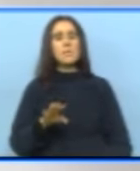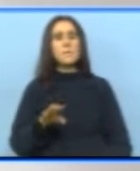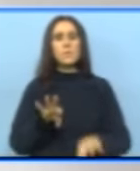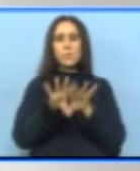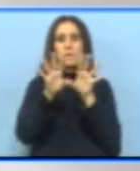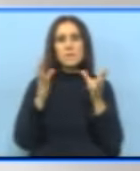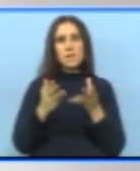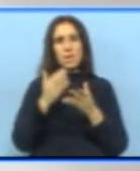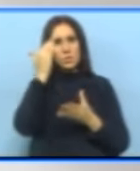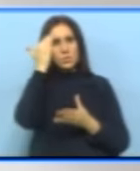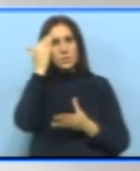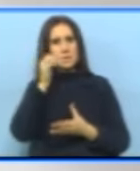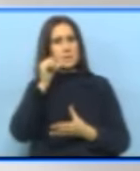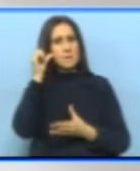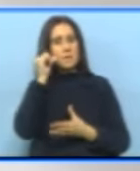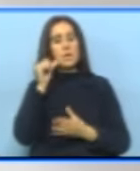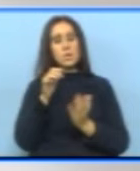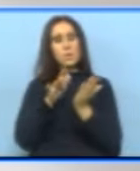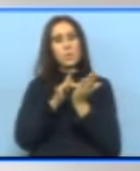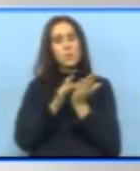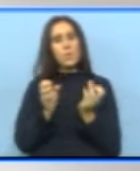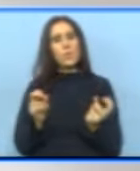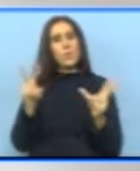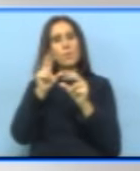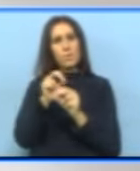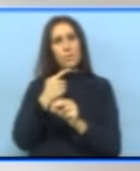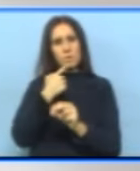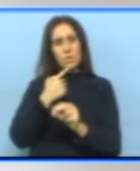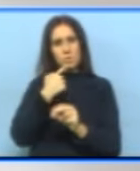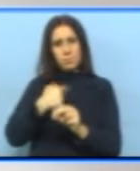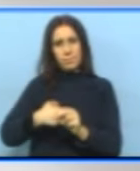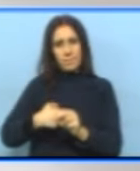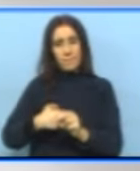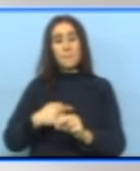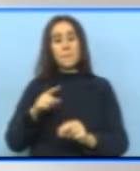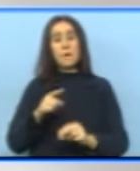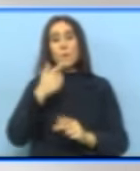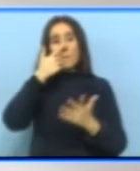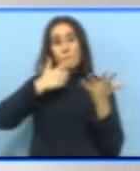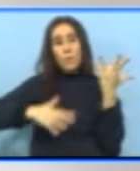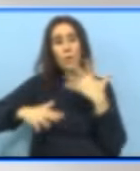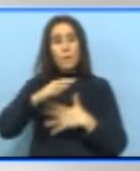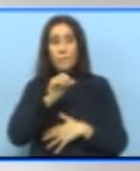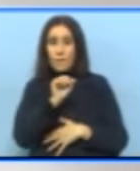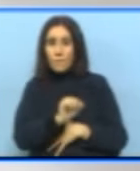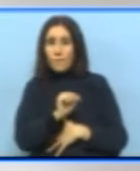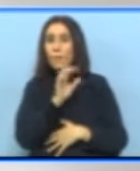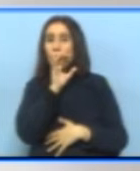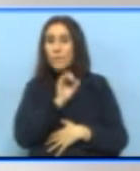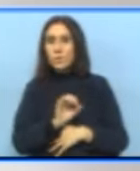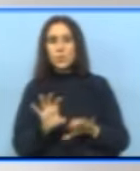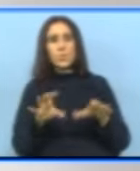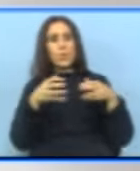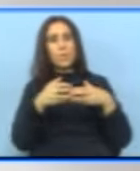universalista que o Novo Testamento nos traz. Já não é apenas para os filhos do nosso povo, para as pessoas do nosso grupo e da